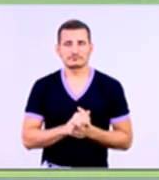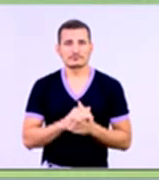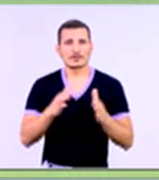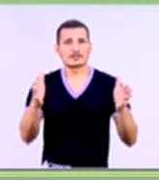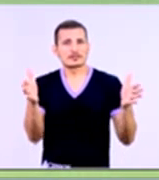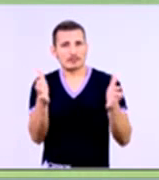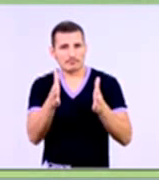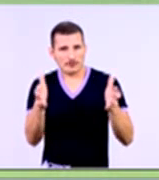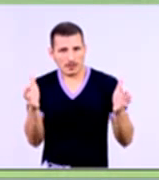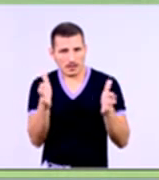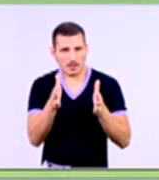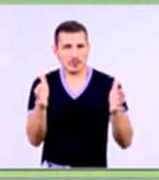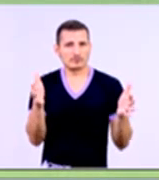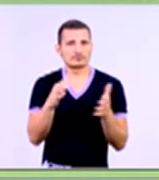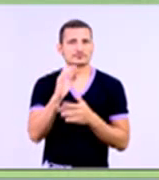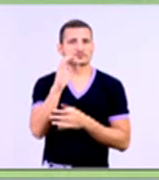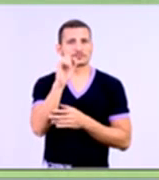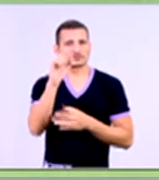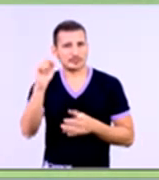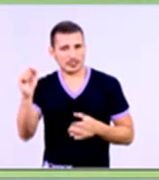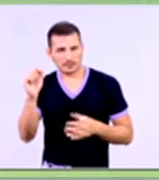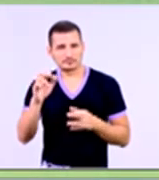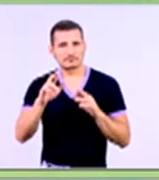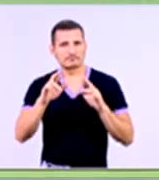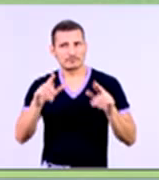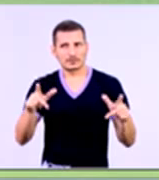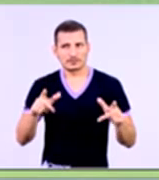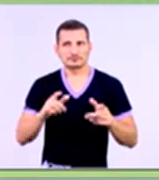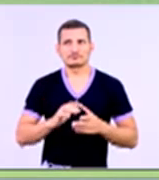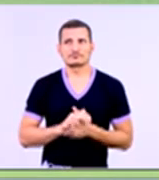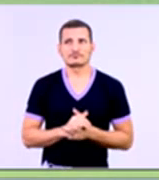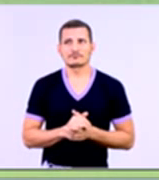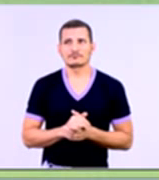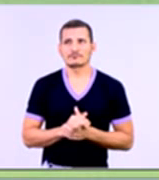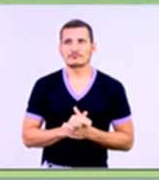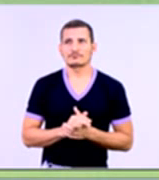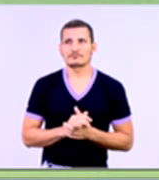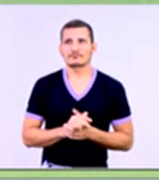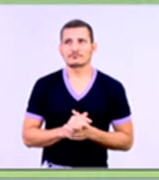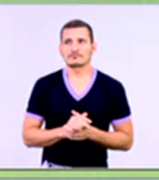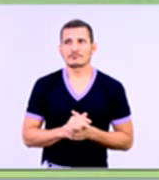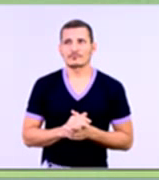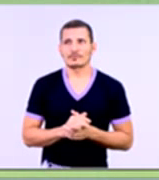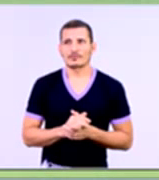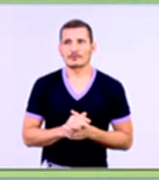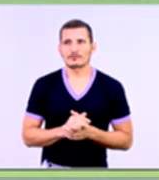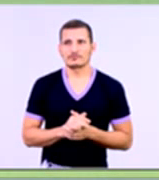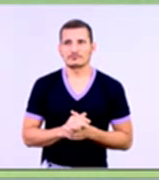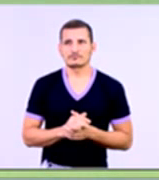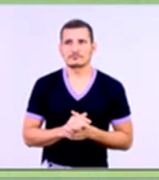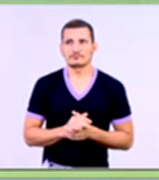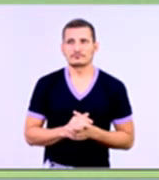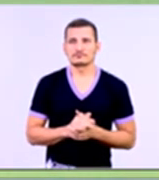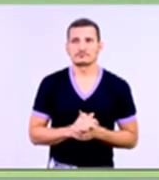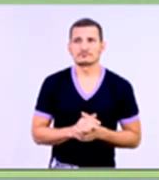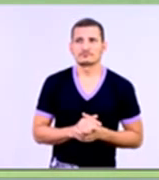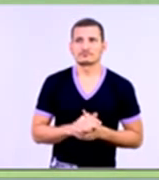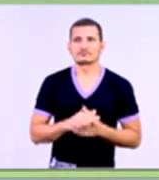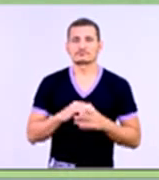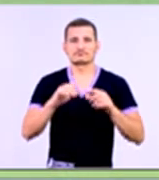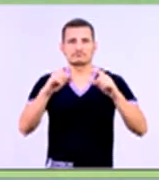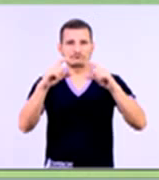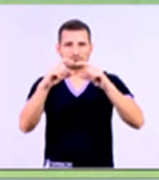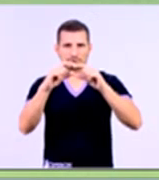a estilização, quando o componente ganha foco, ele ganha uma borda e um